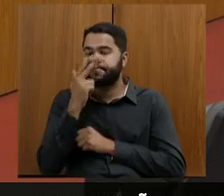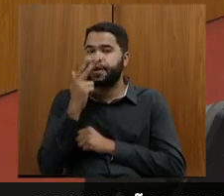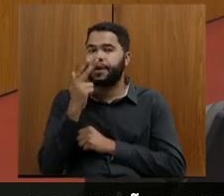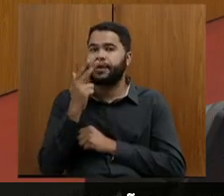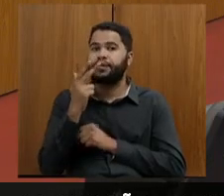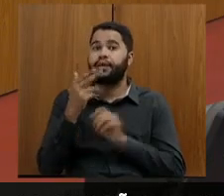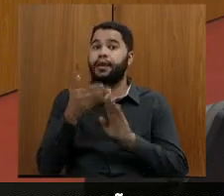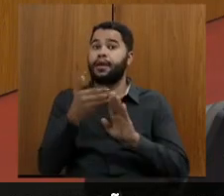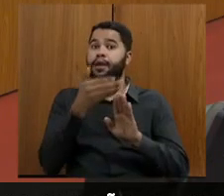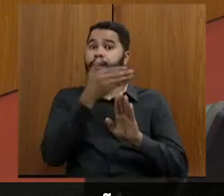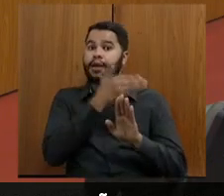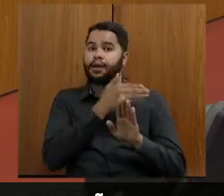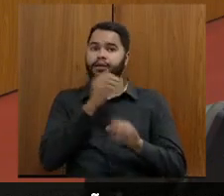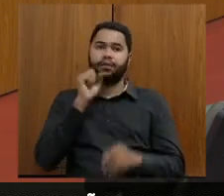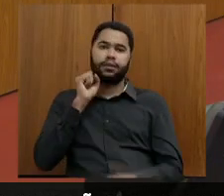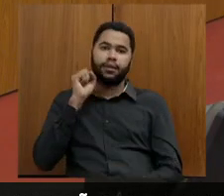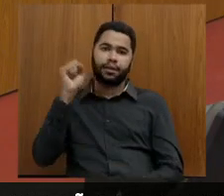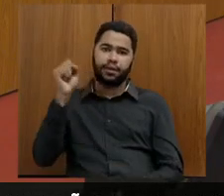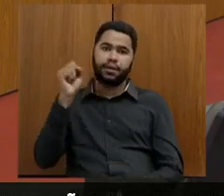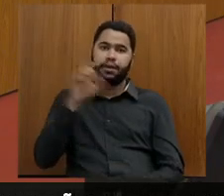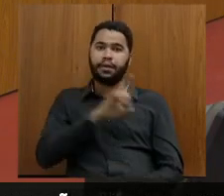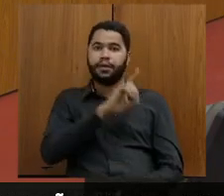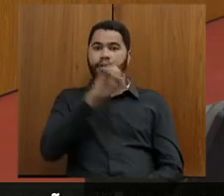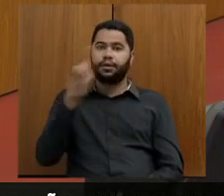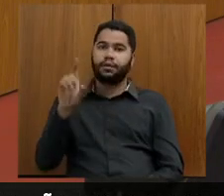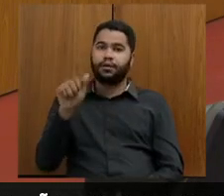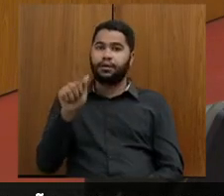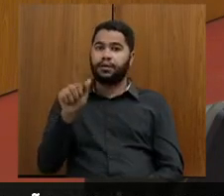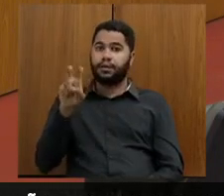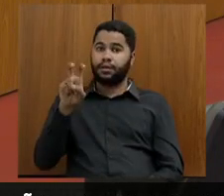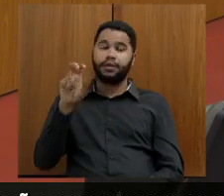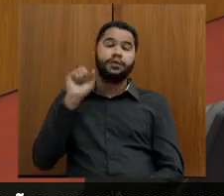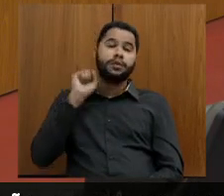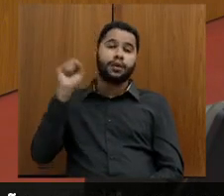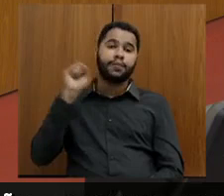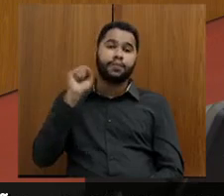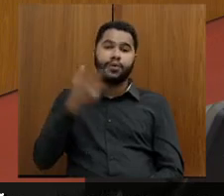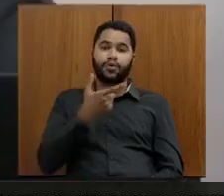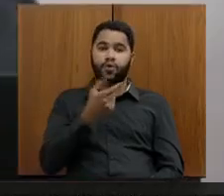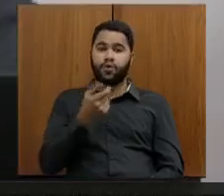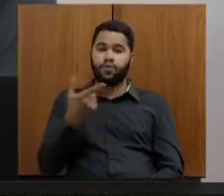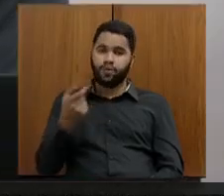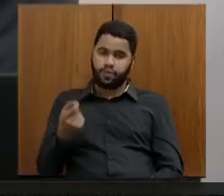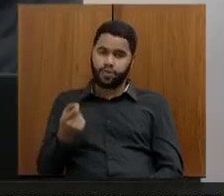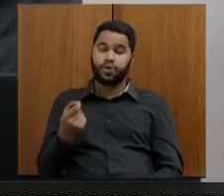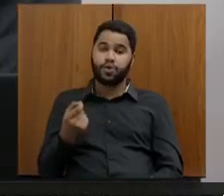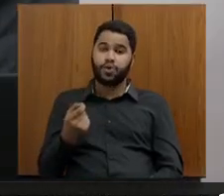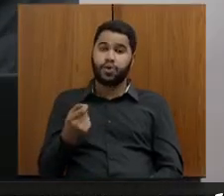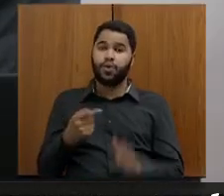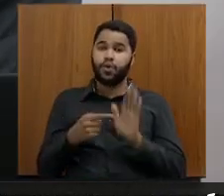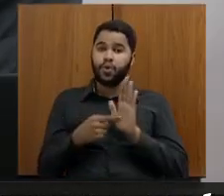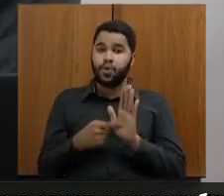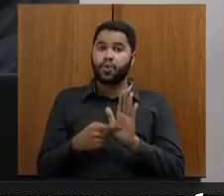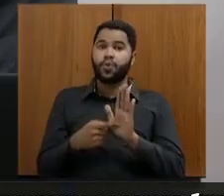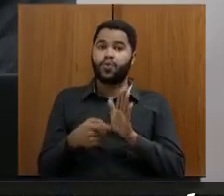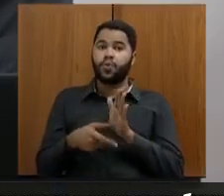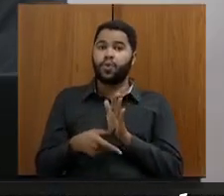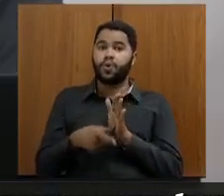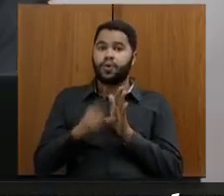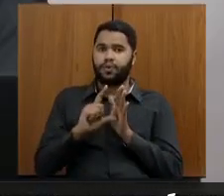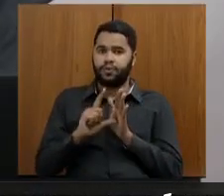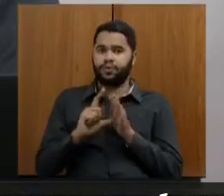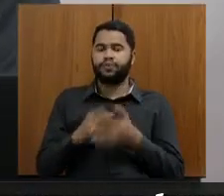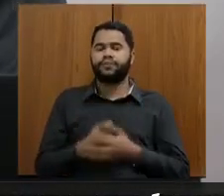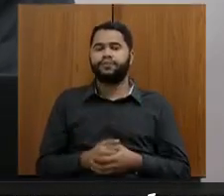antes de Abreu está datado de quinze de Abril 2020 os pareceres que eles embasaram foi antes